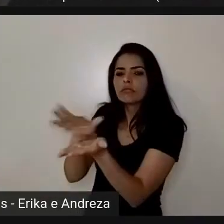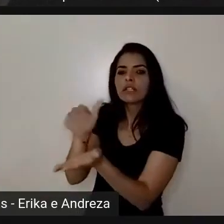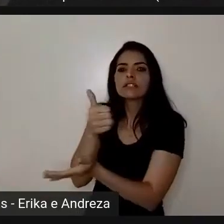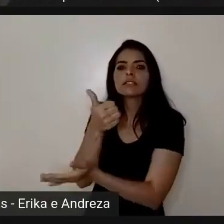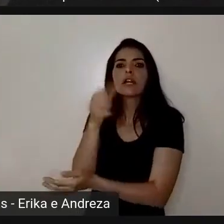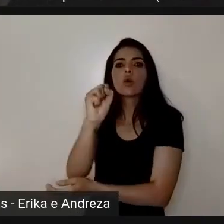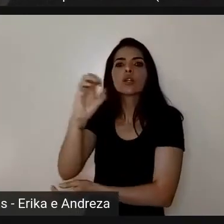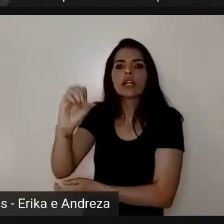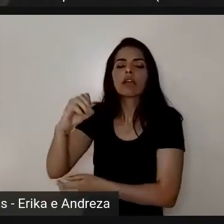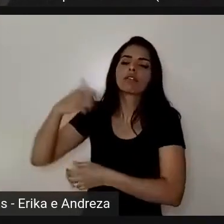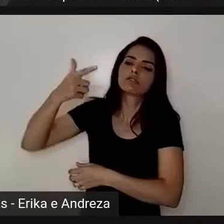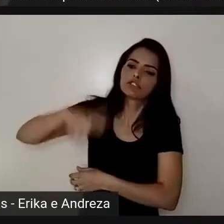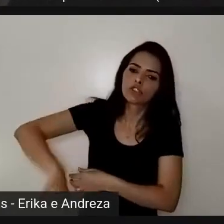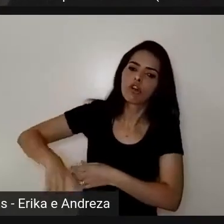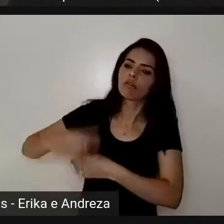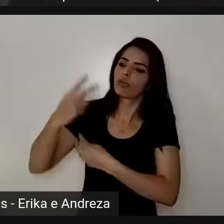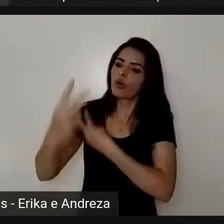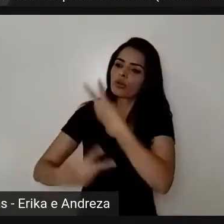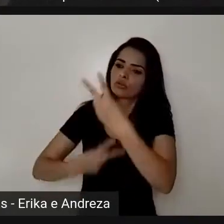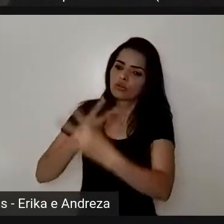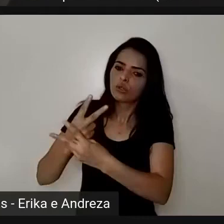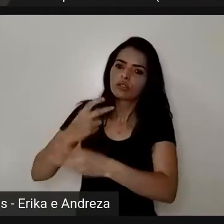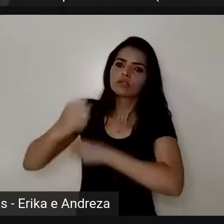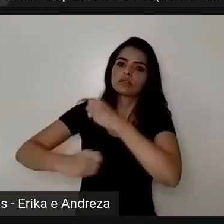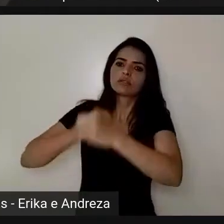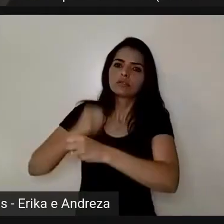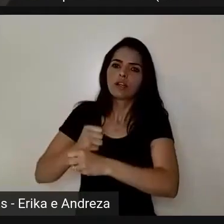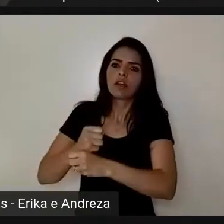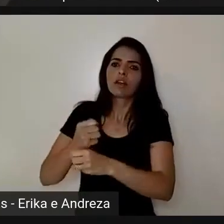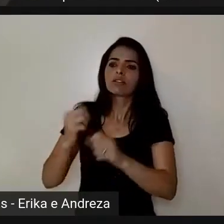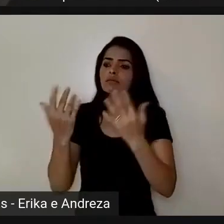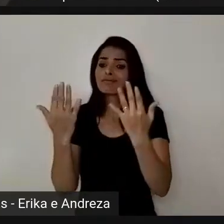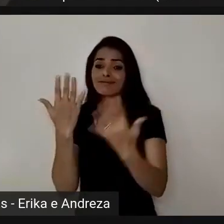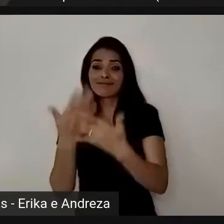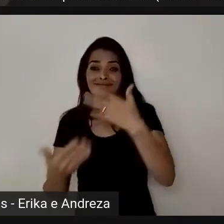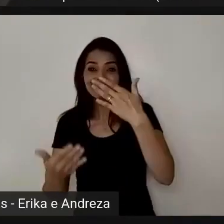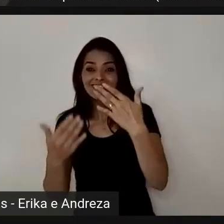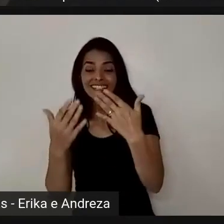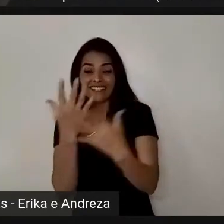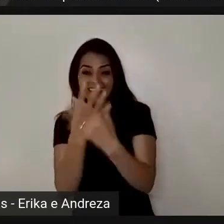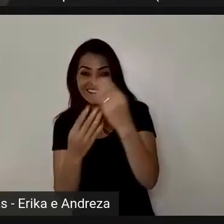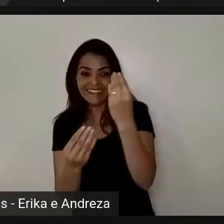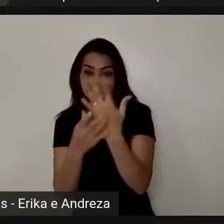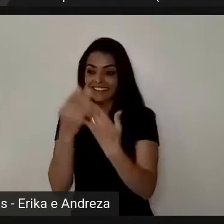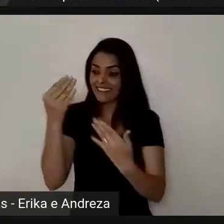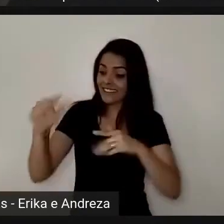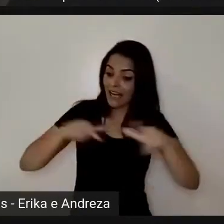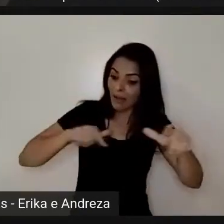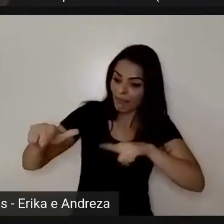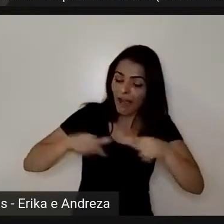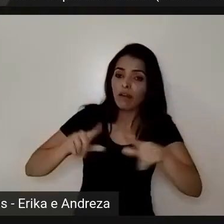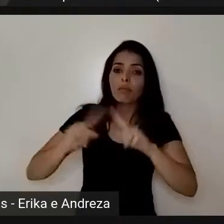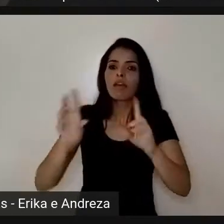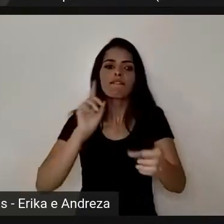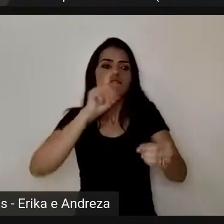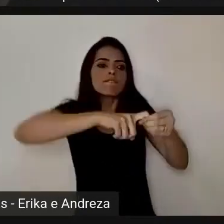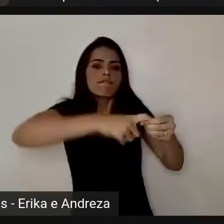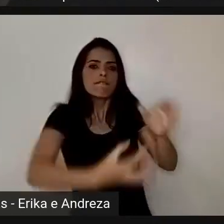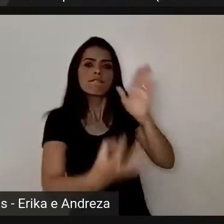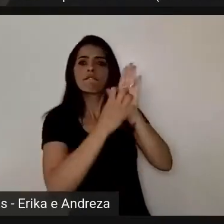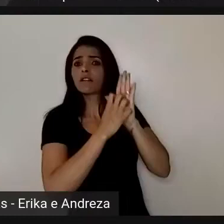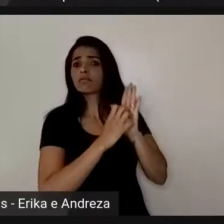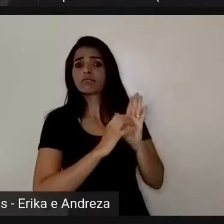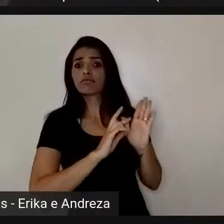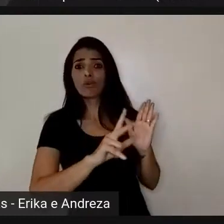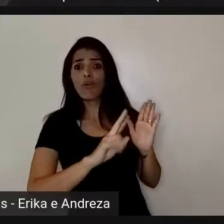repetindo isso para ter uma mão de obra com vínculo não concreto, né? Isso não pode acontecer, isso a gente não